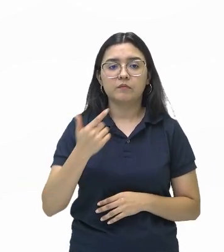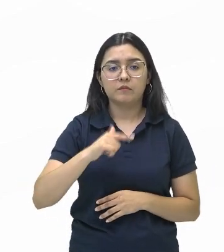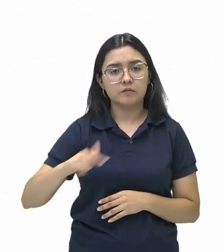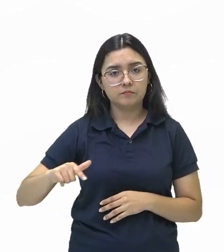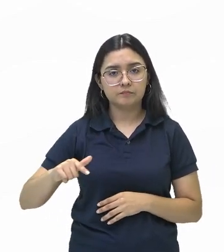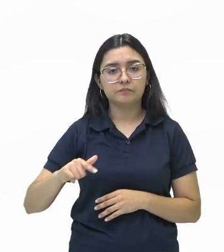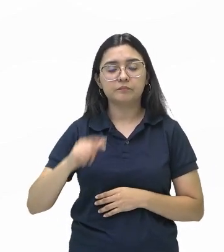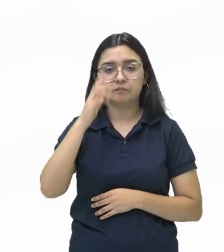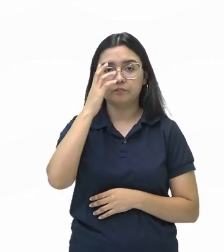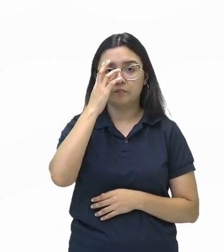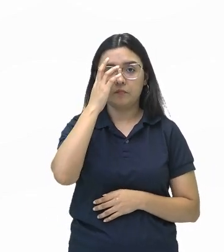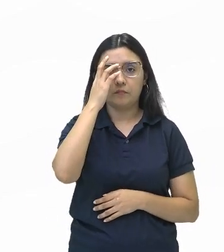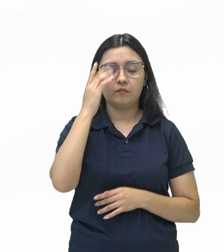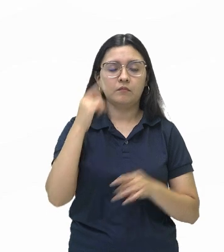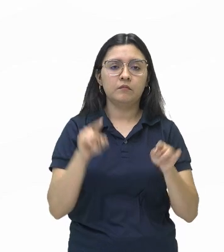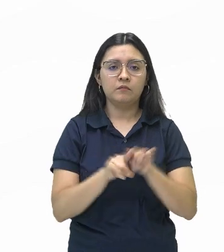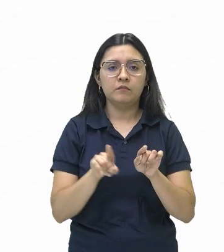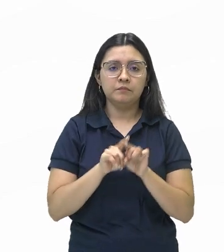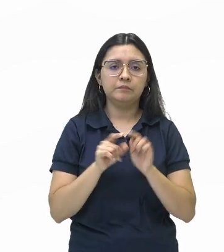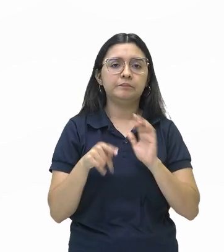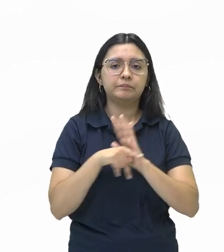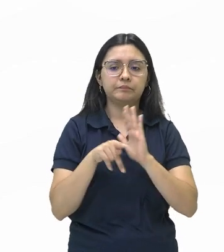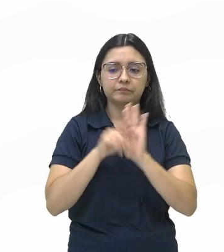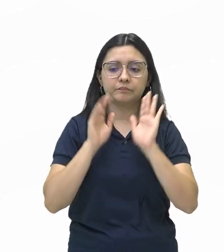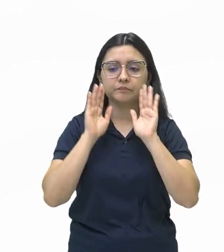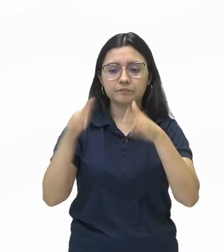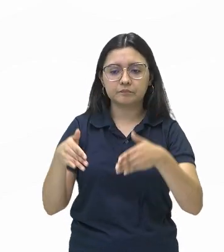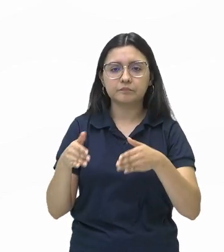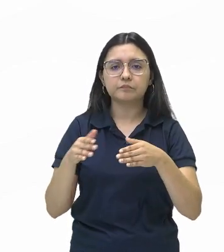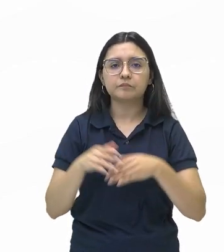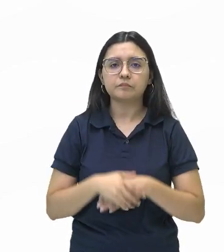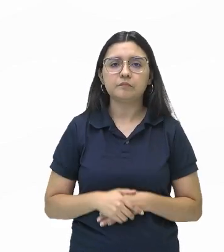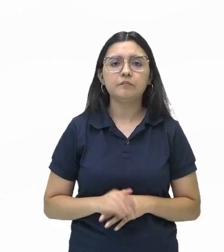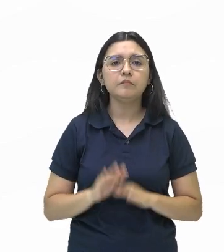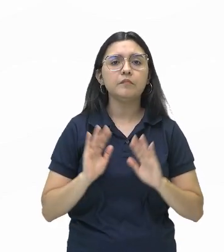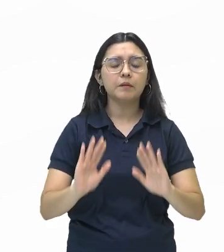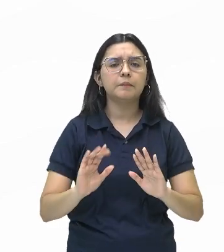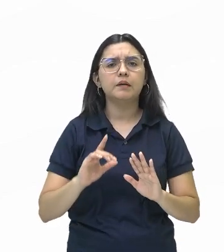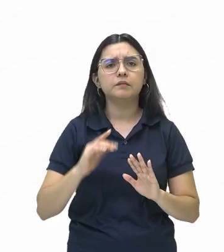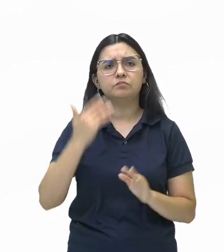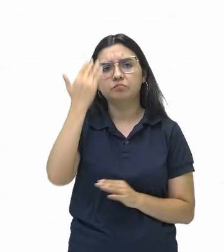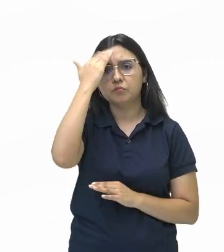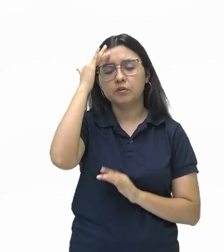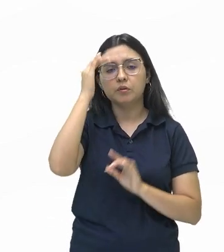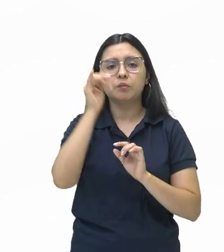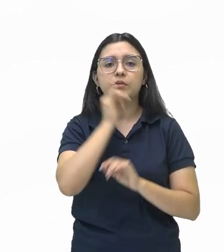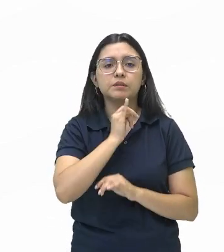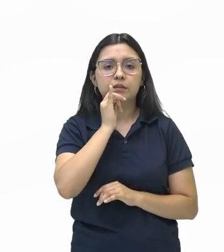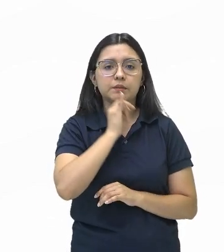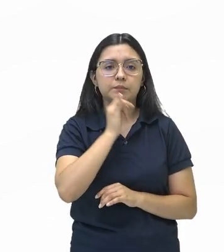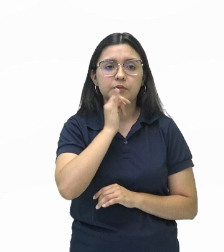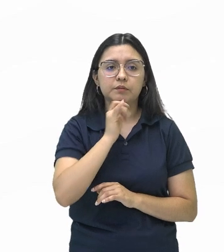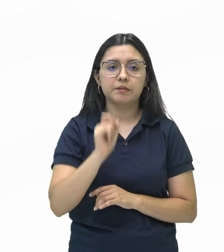repetidas tarefas especializadas, né, mas sem entender, por exemplo,